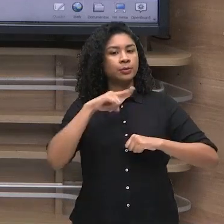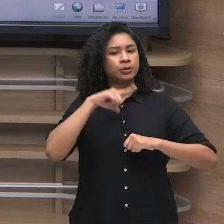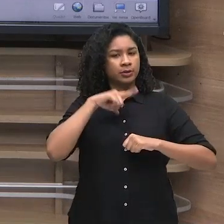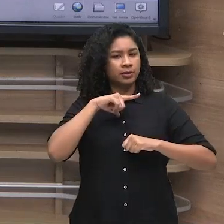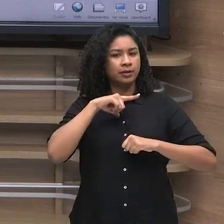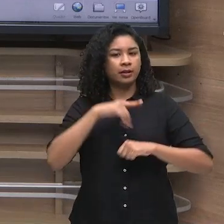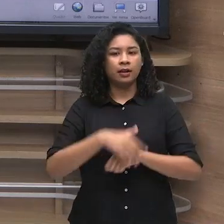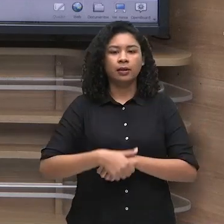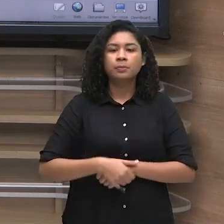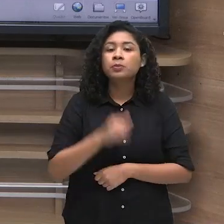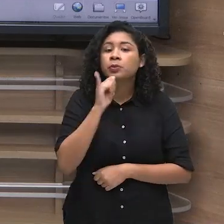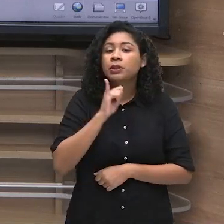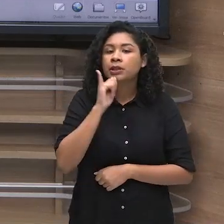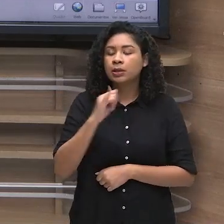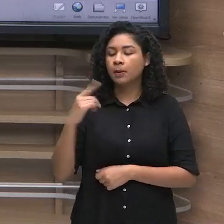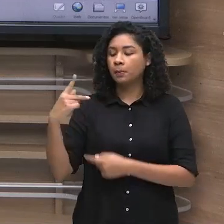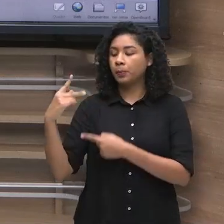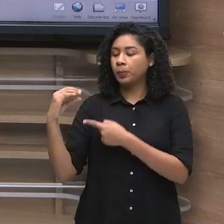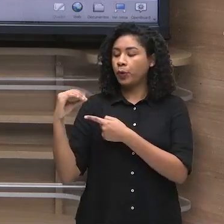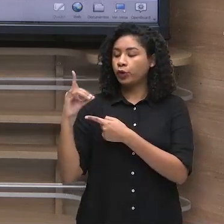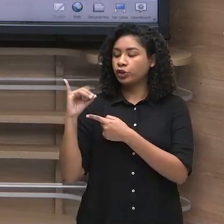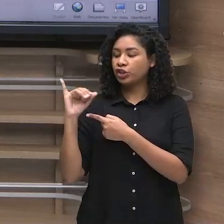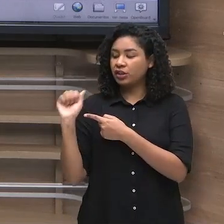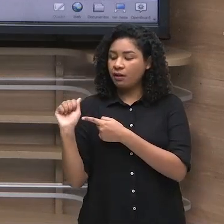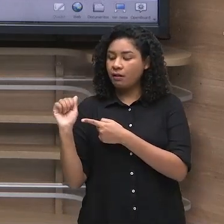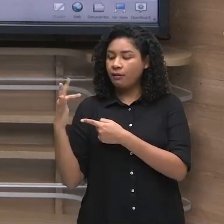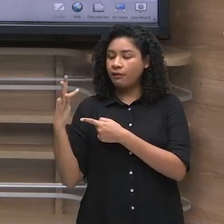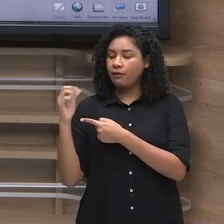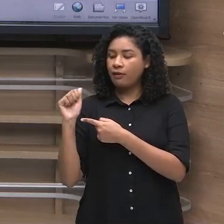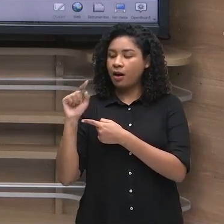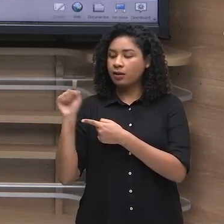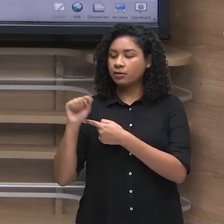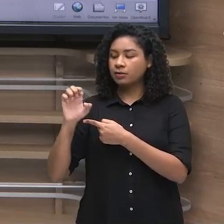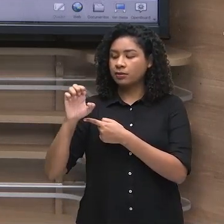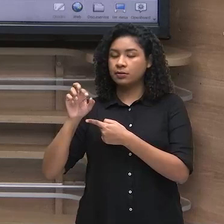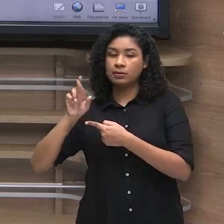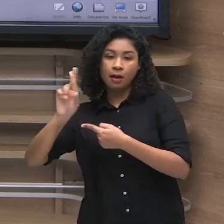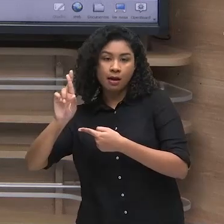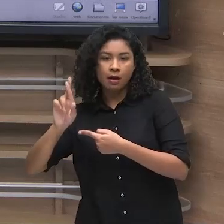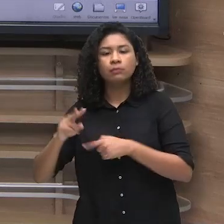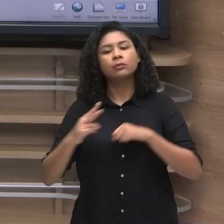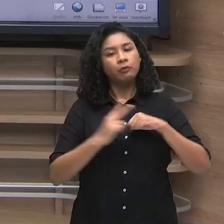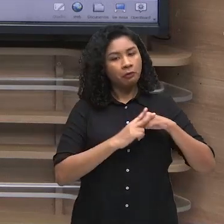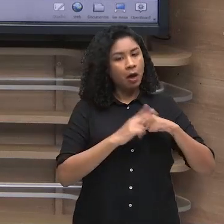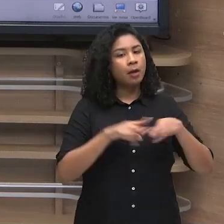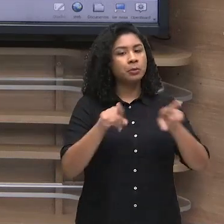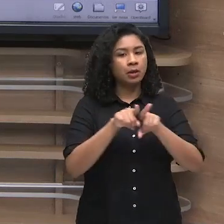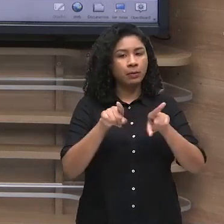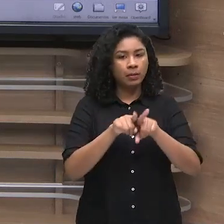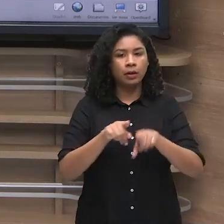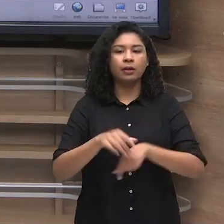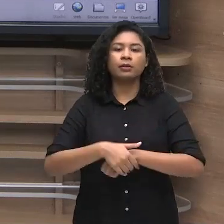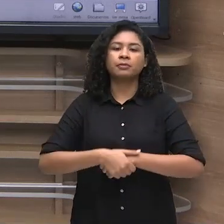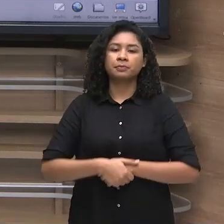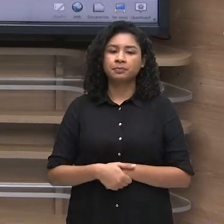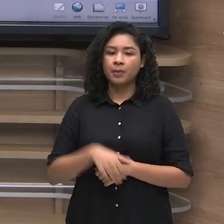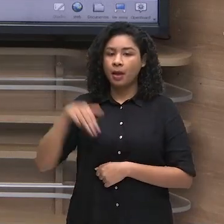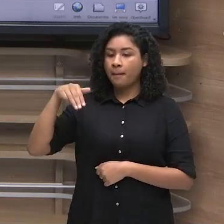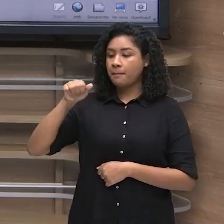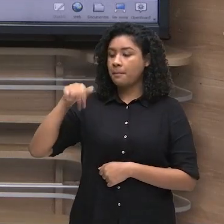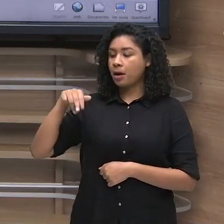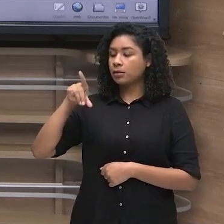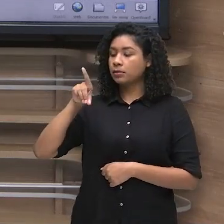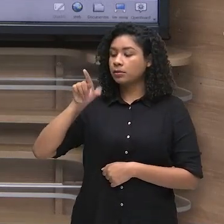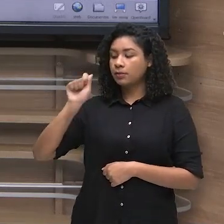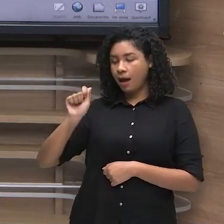como, por exemplo, podia fazer, manda, né? Deixar de ser, todas são